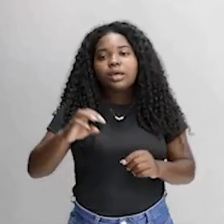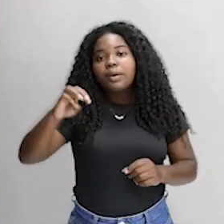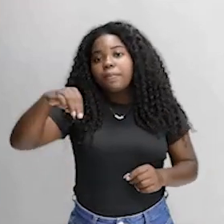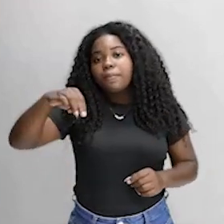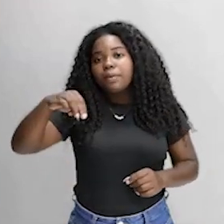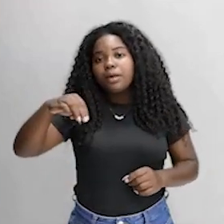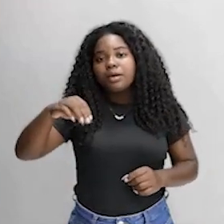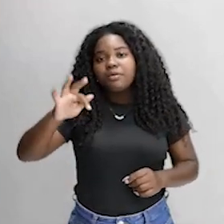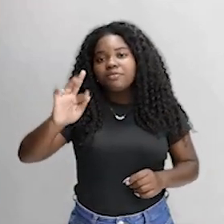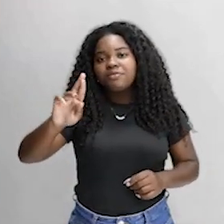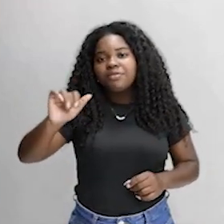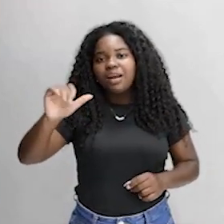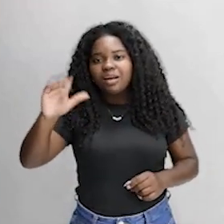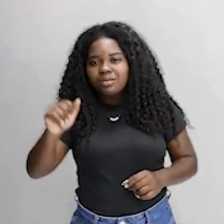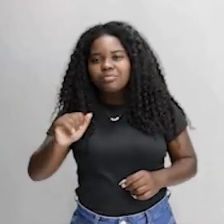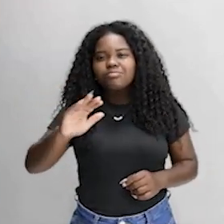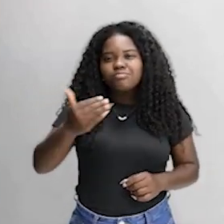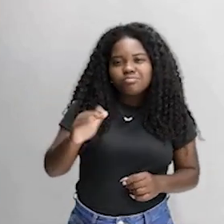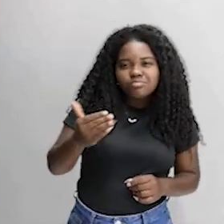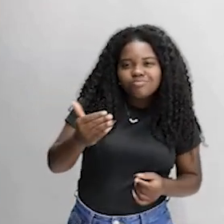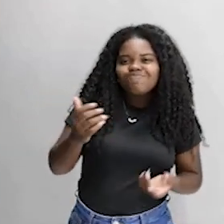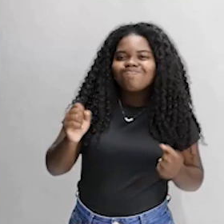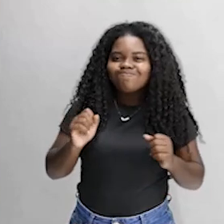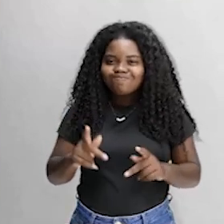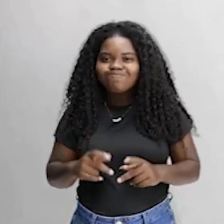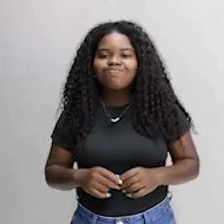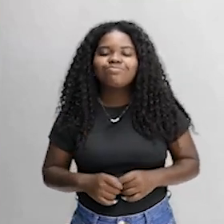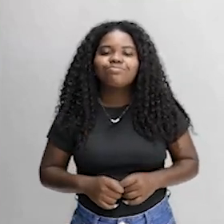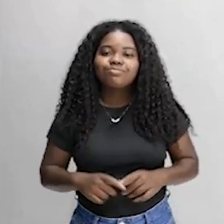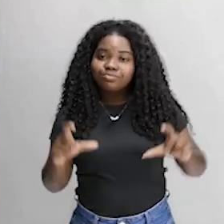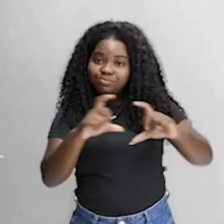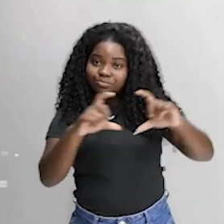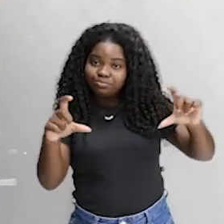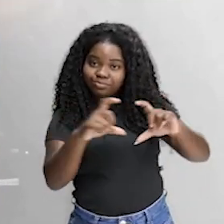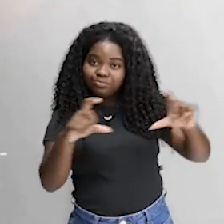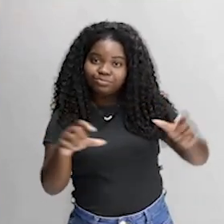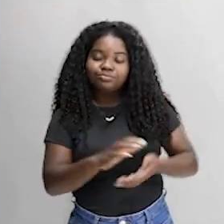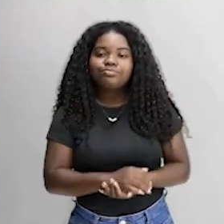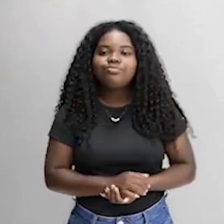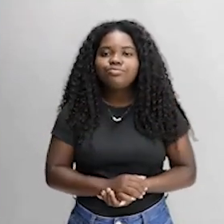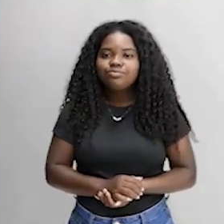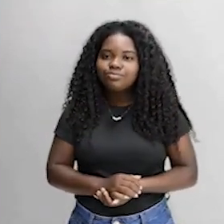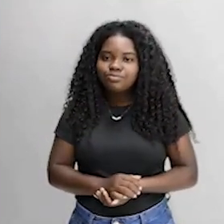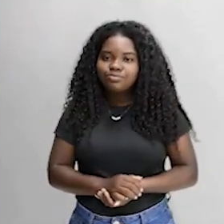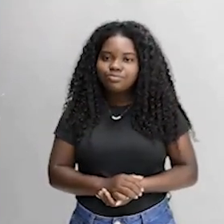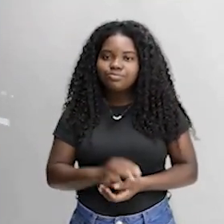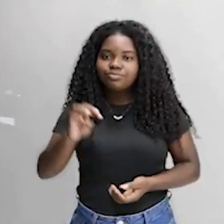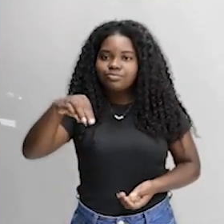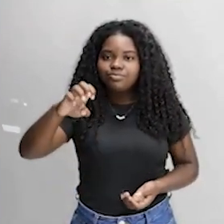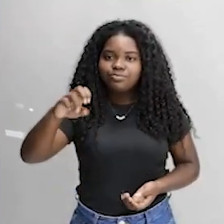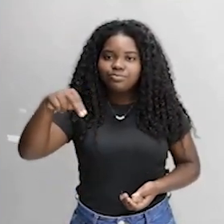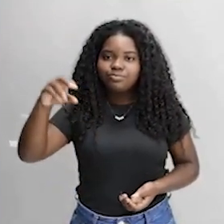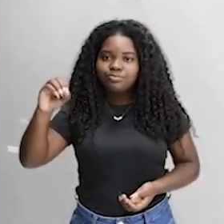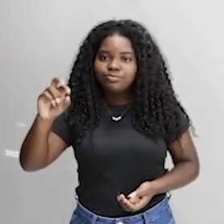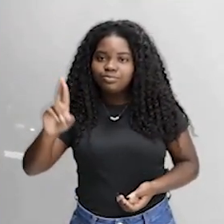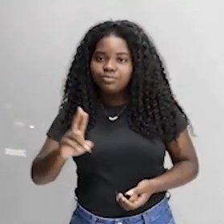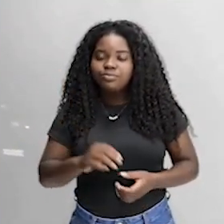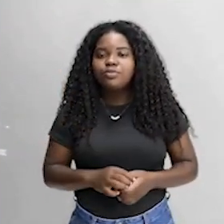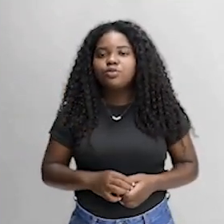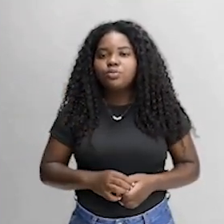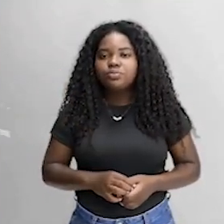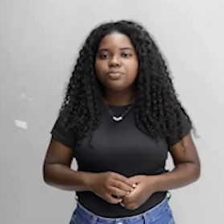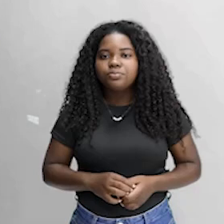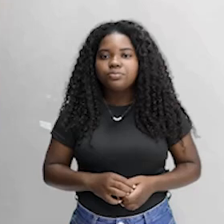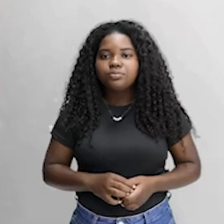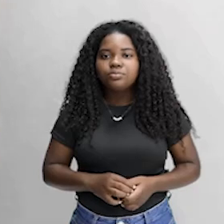certo, vem da extensão menor da premissa mais fraca, do